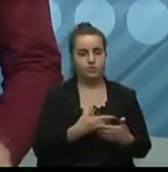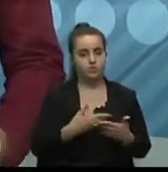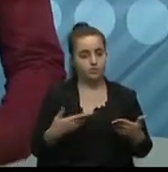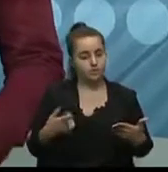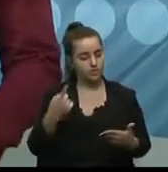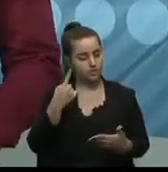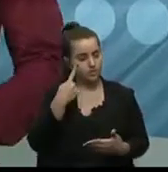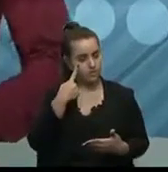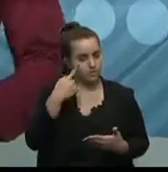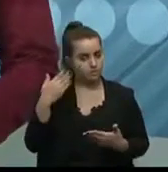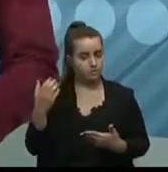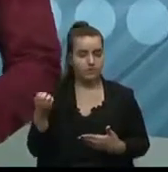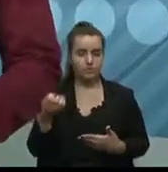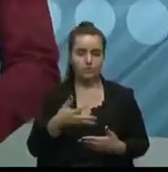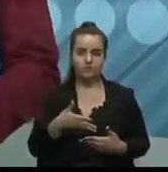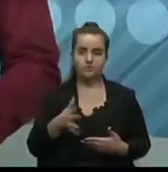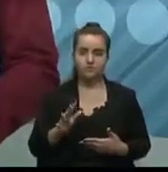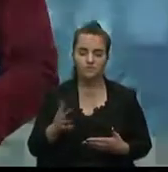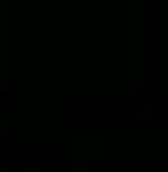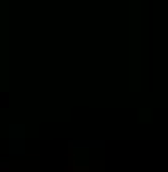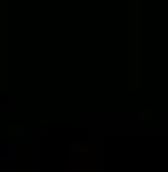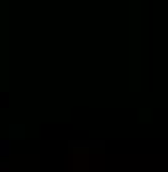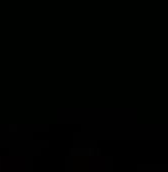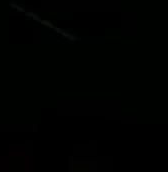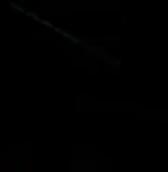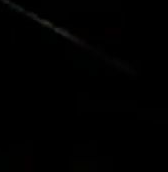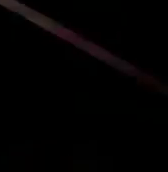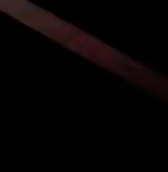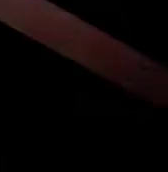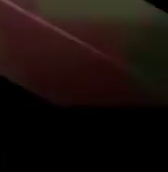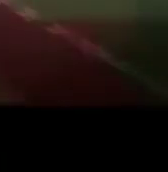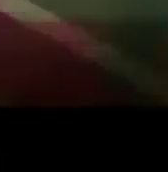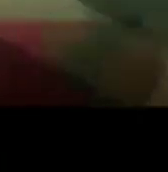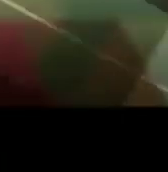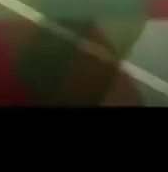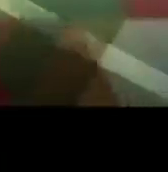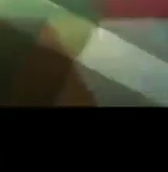agora a novas situações.